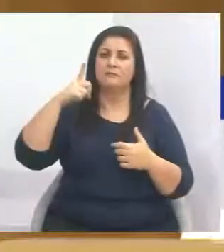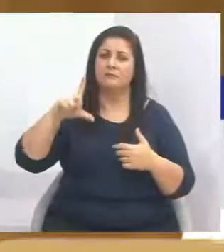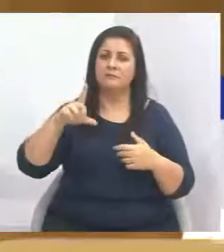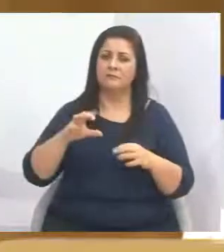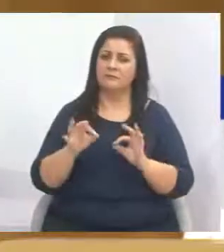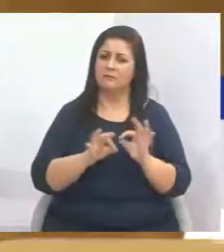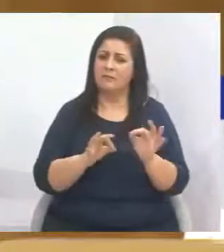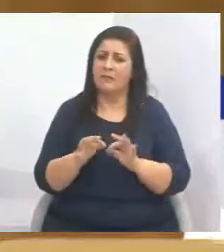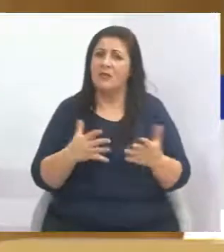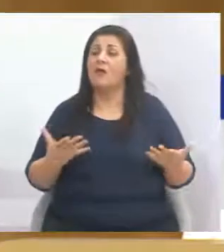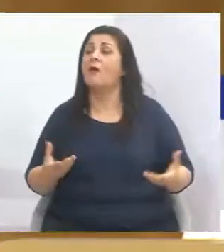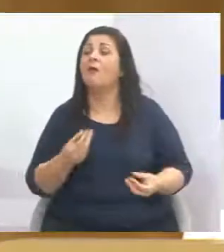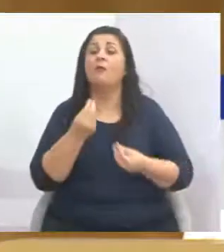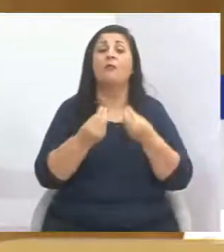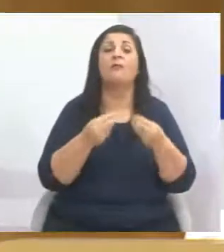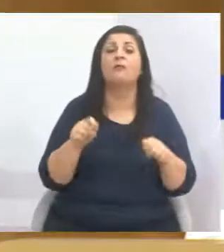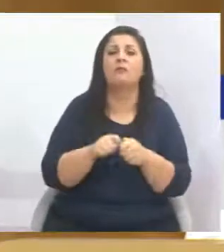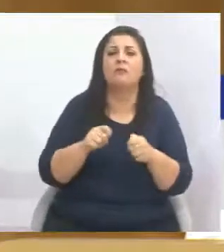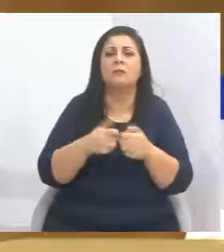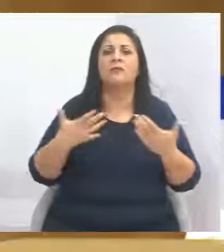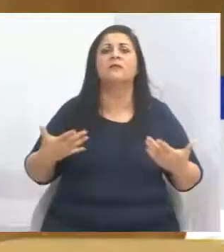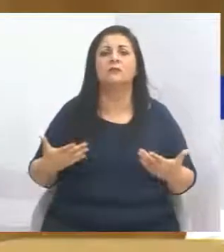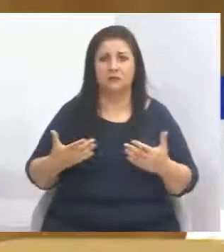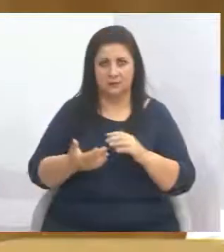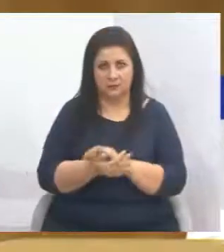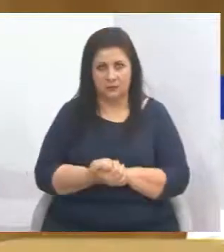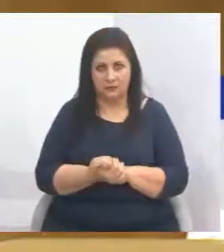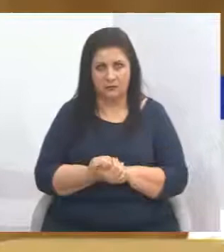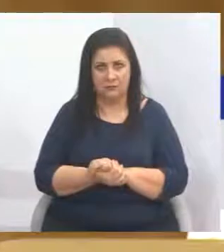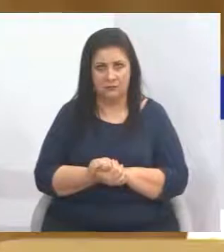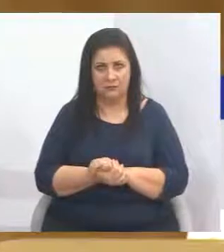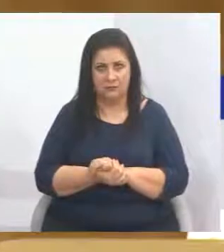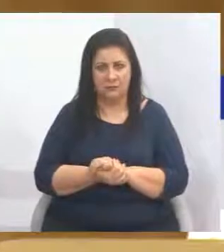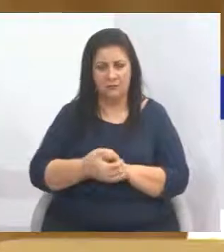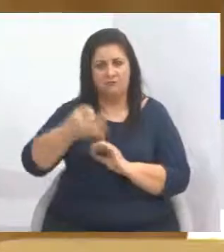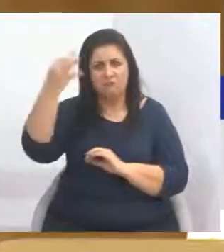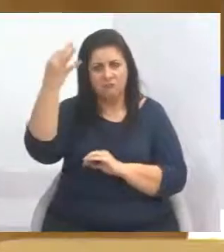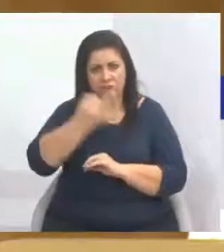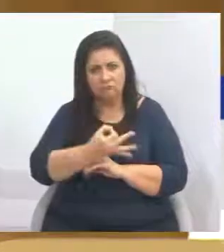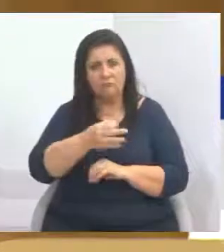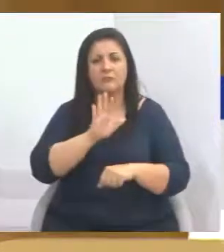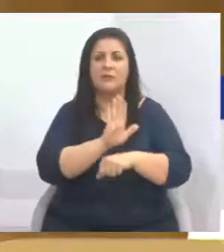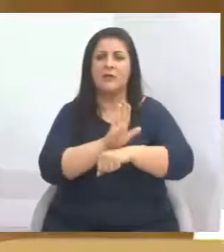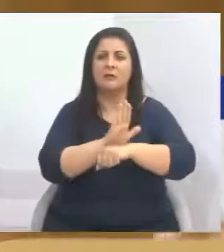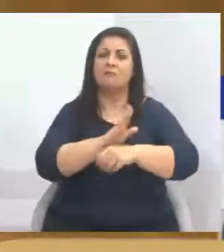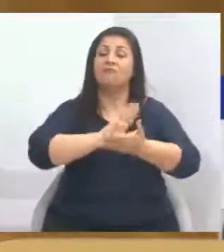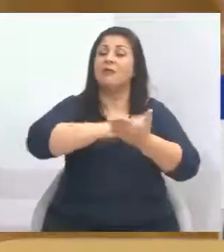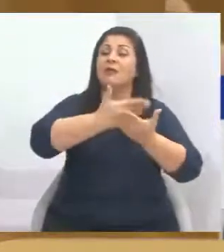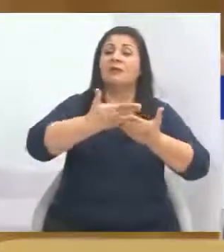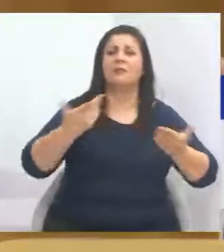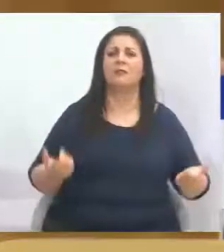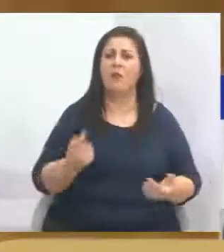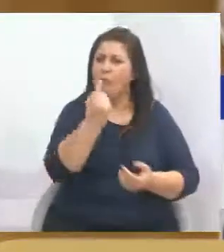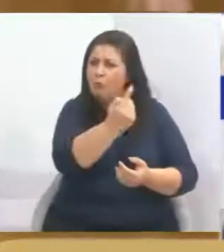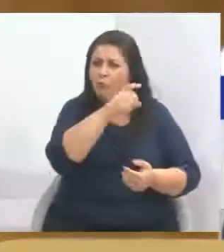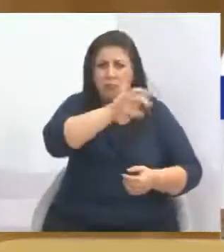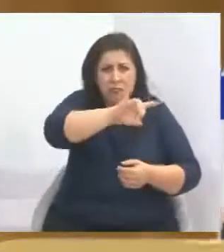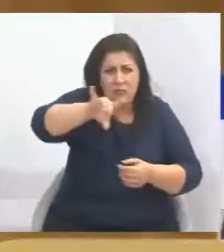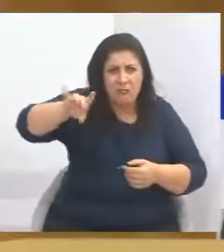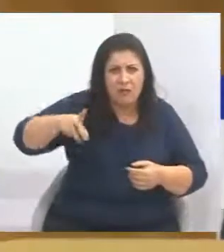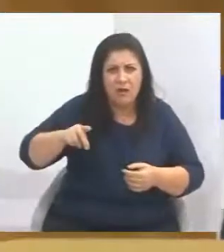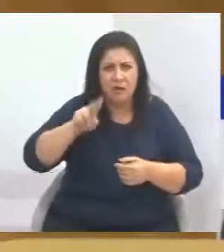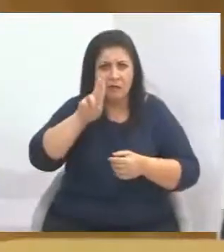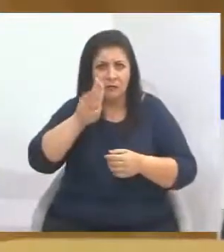mandar alguma medida alternativa a esse projeto, para que possa efetivar esses intérpretes. Não precisa pôr um em cada UBS, um em